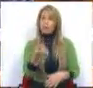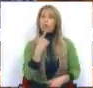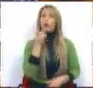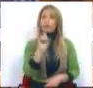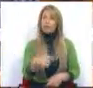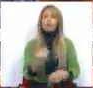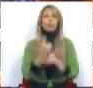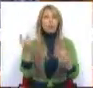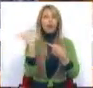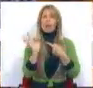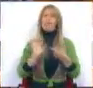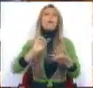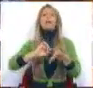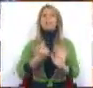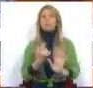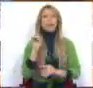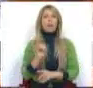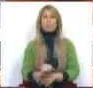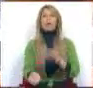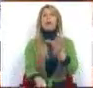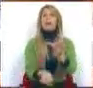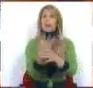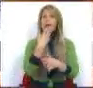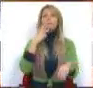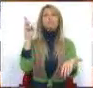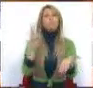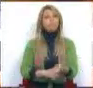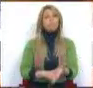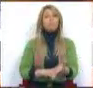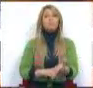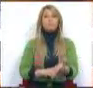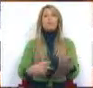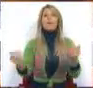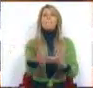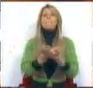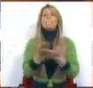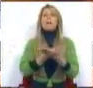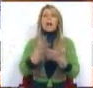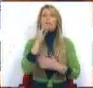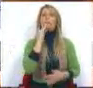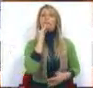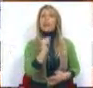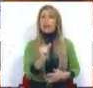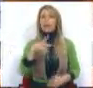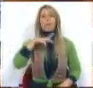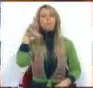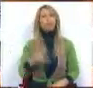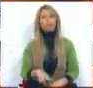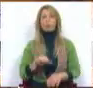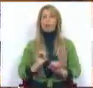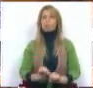este é um elemento essencial, criar um verdadeiro mercado de terra em